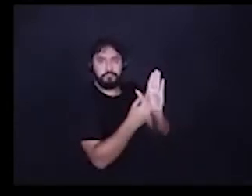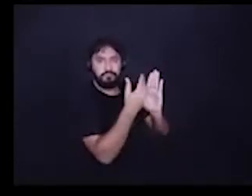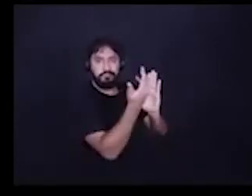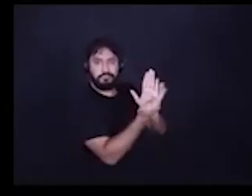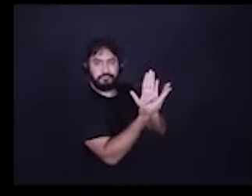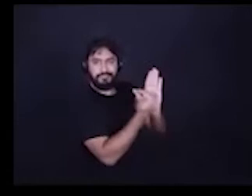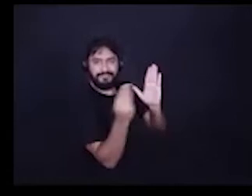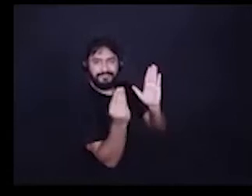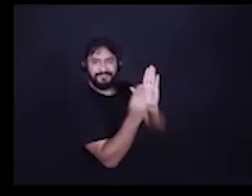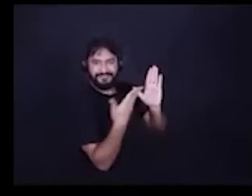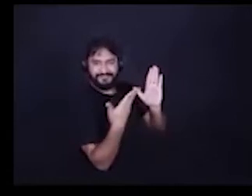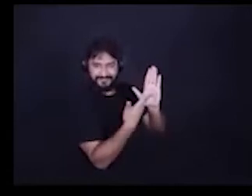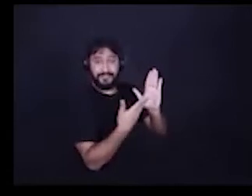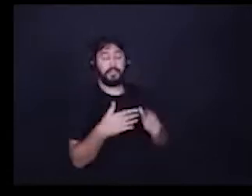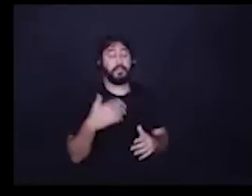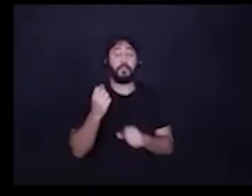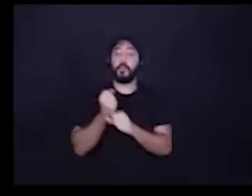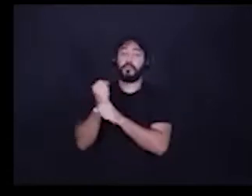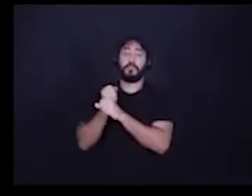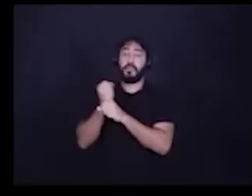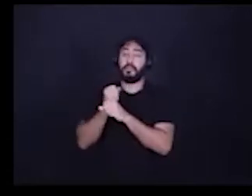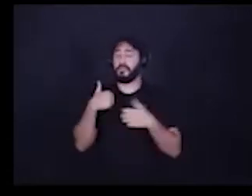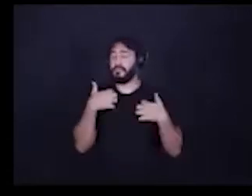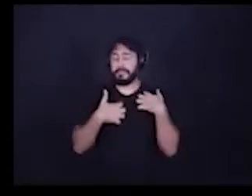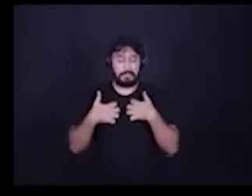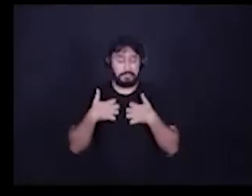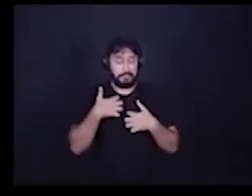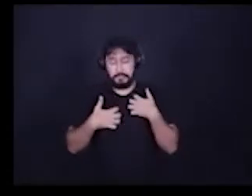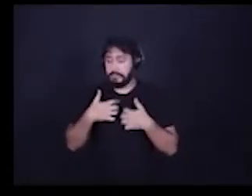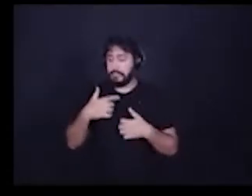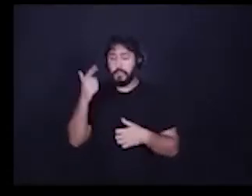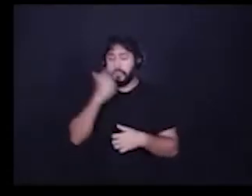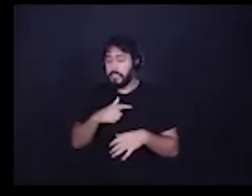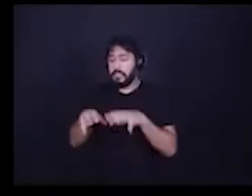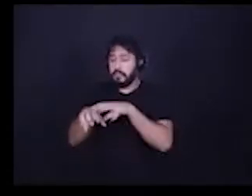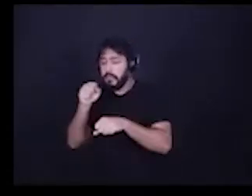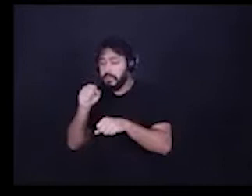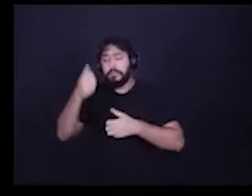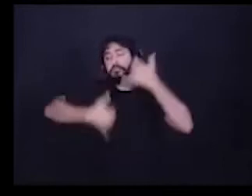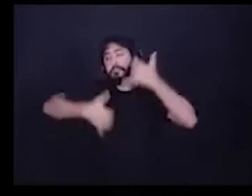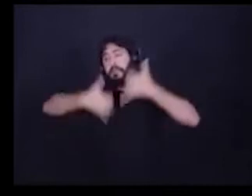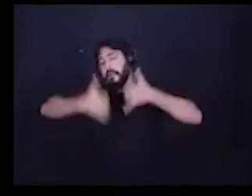E durante muito tempo eu sofri para me qualificar e me explicar, muito porque